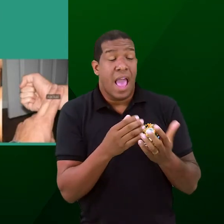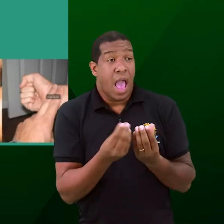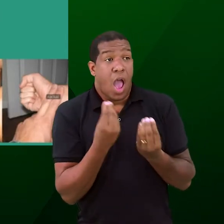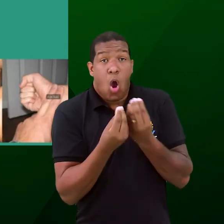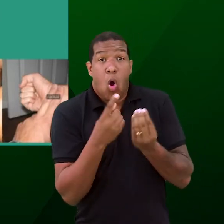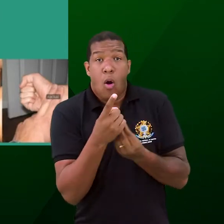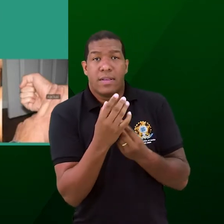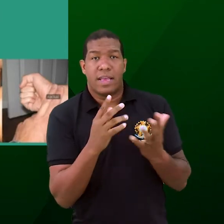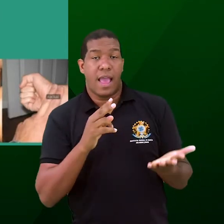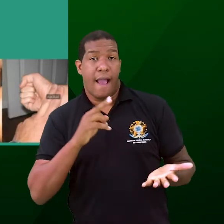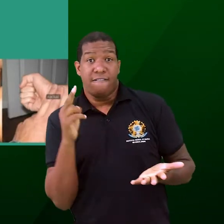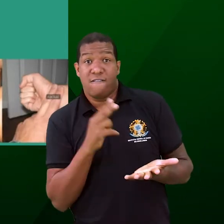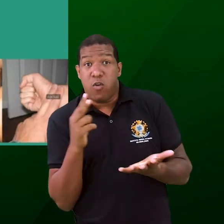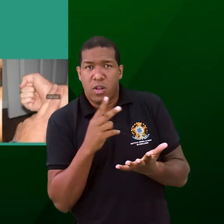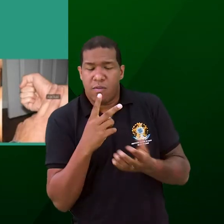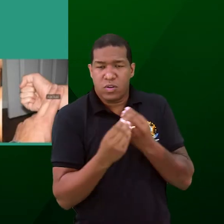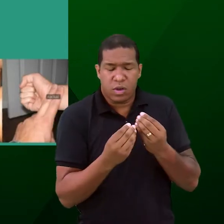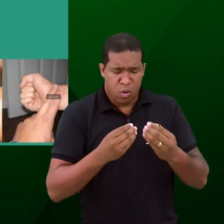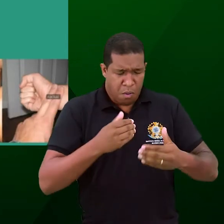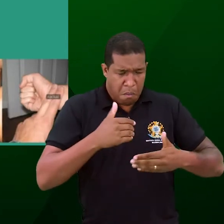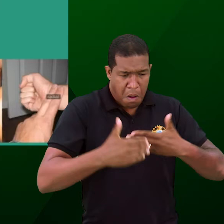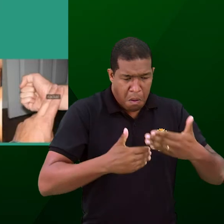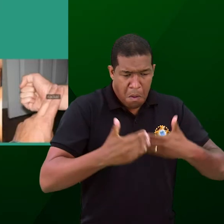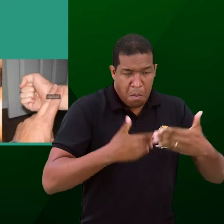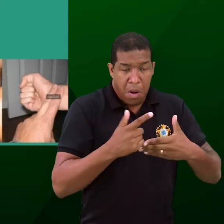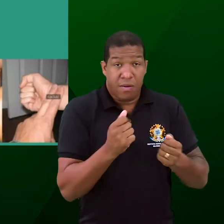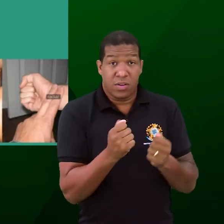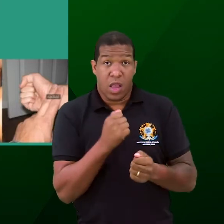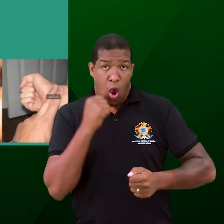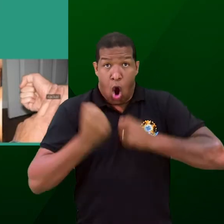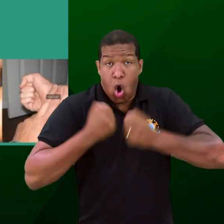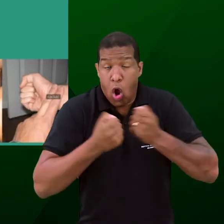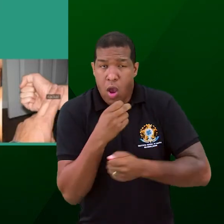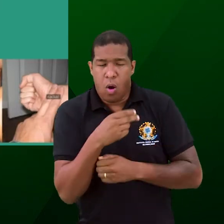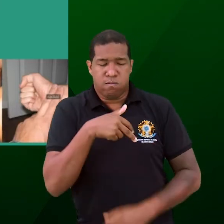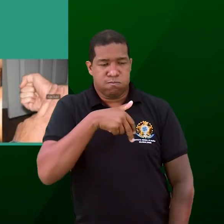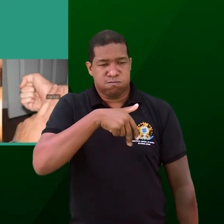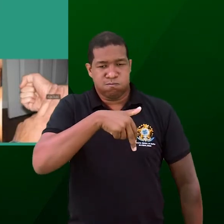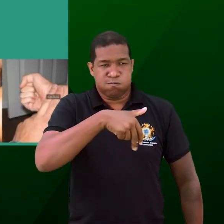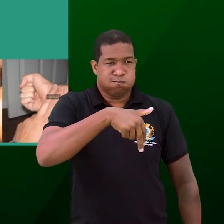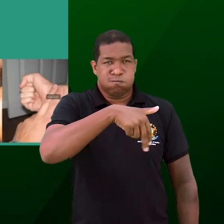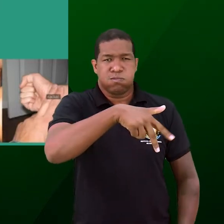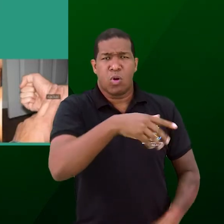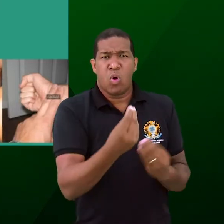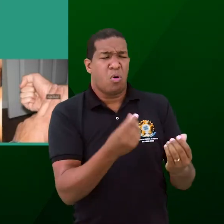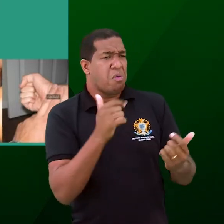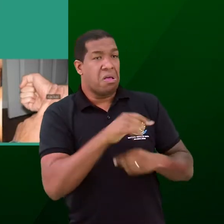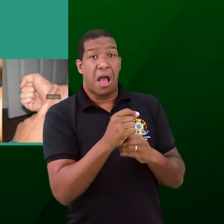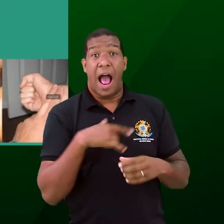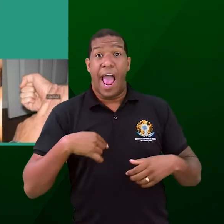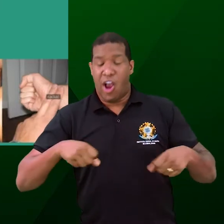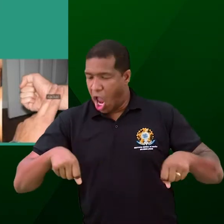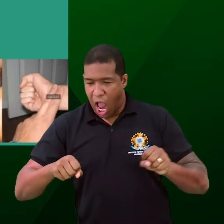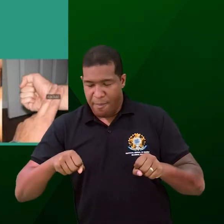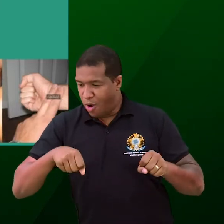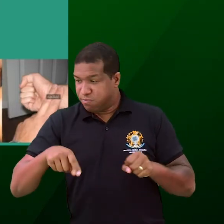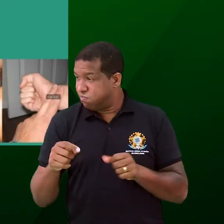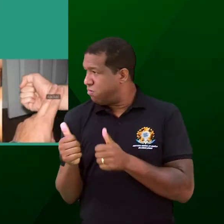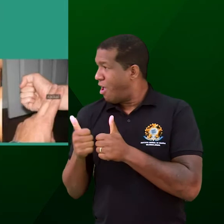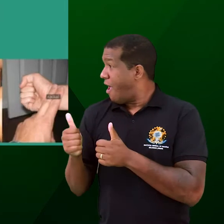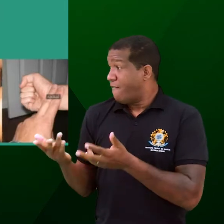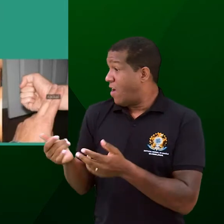gente não adapta ele, né, a gente começa já com uma sobrecarga, que ou seja, é uma corrida mais rápida, uma intensidade maior,